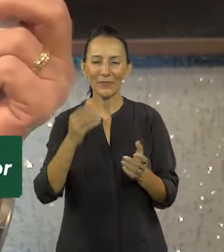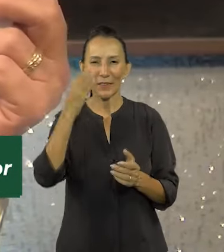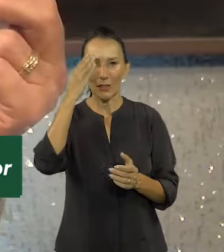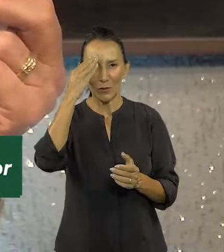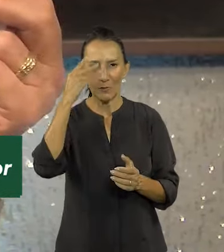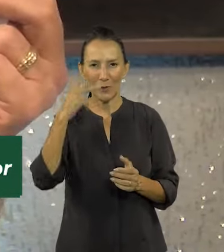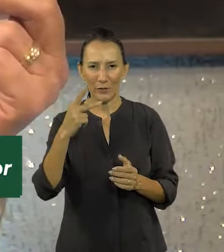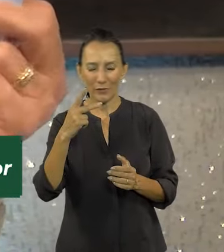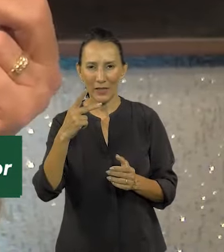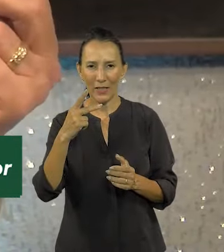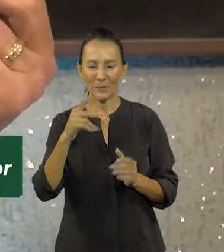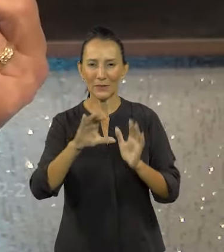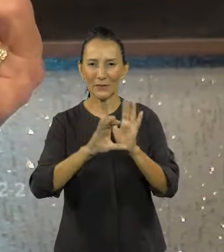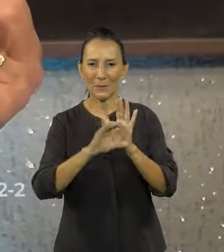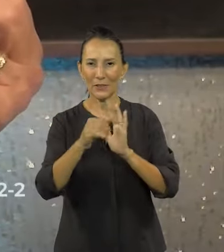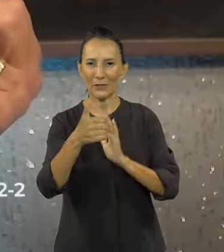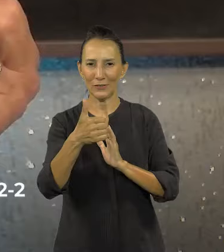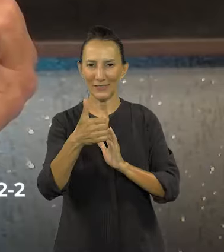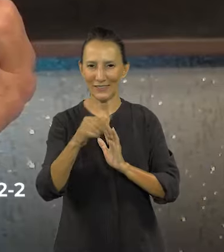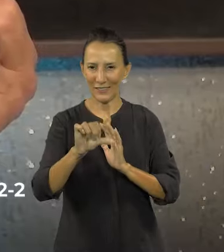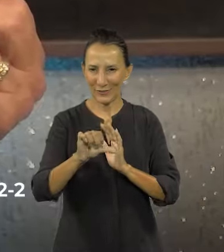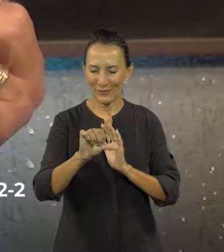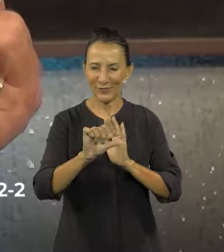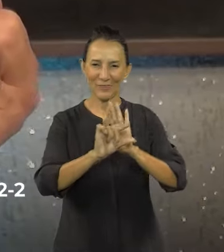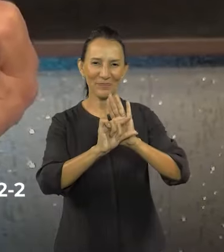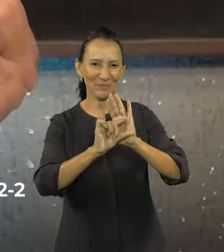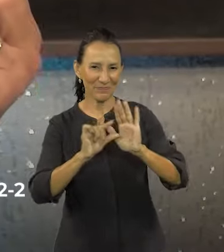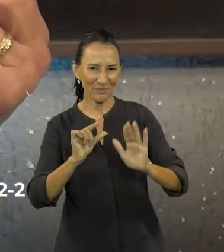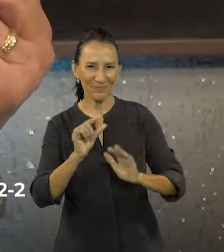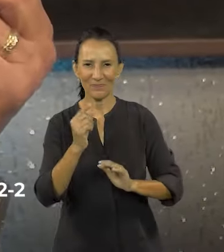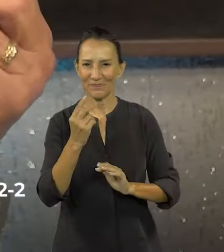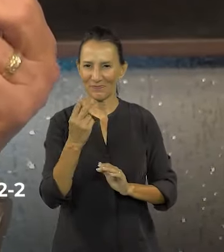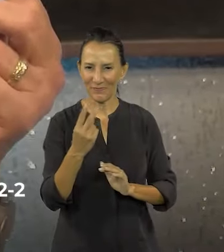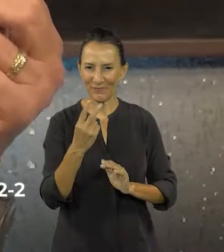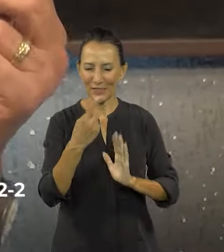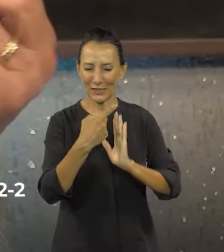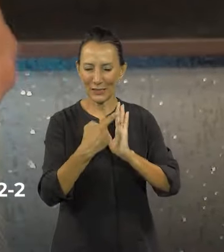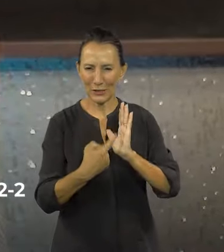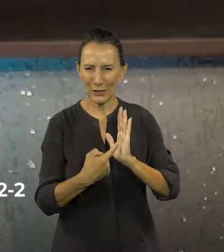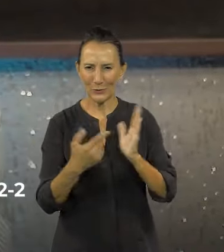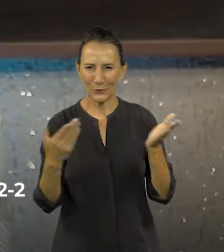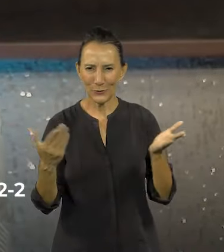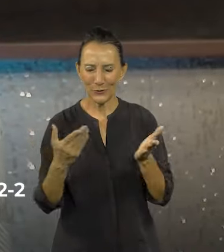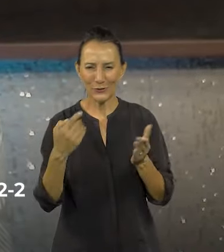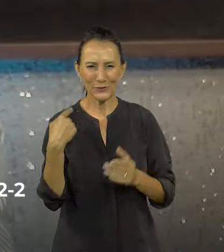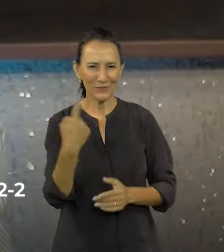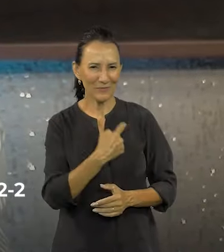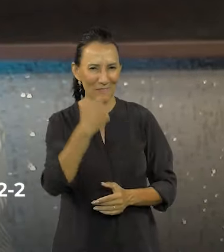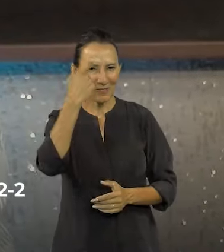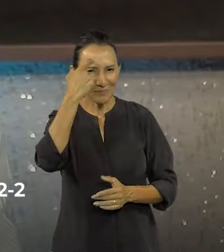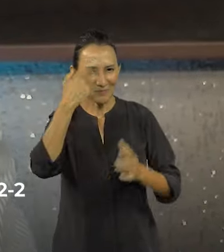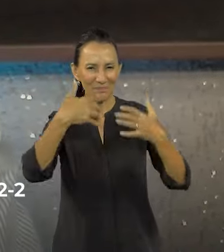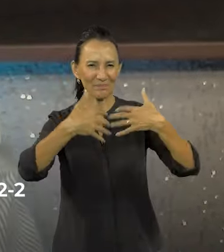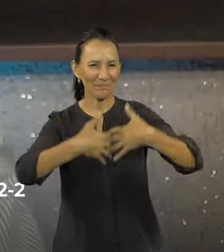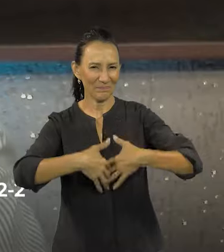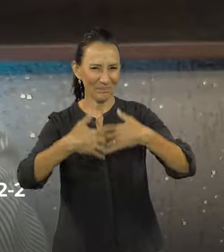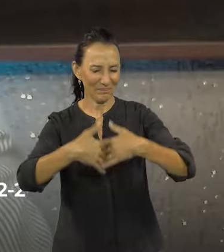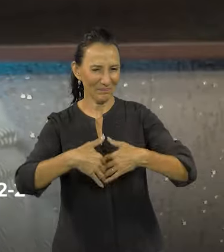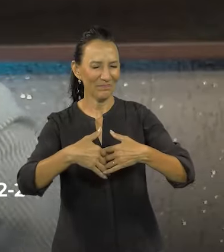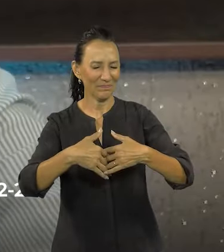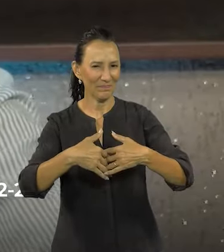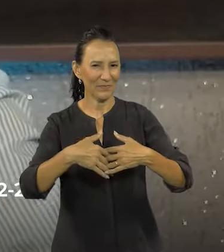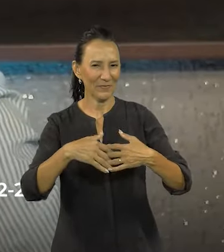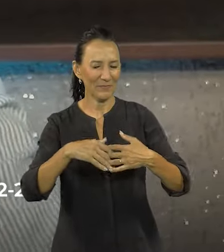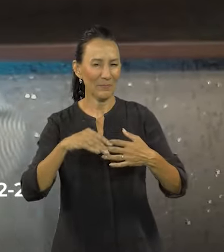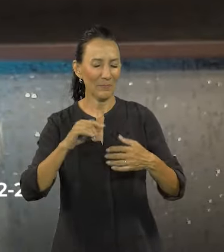provérbios Versículo 2 Capítulo 19 de provérbios Versículo 2 daqui a pouquinho vamos falar sobre